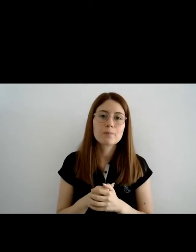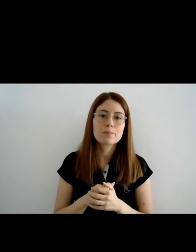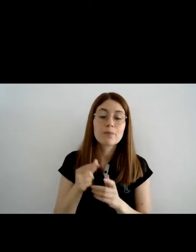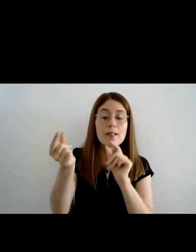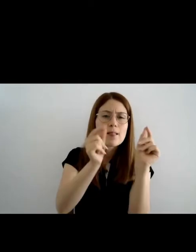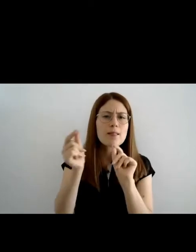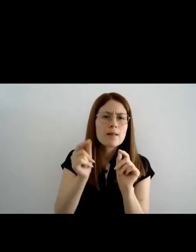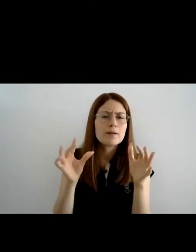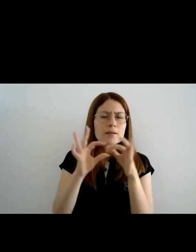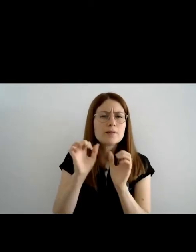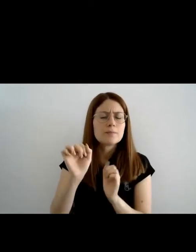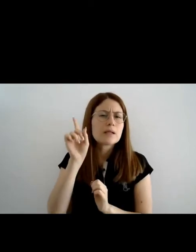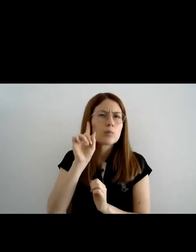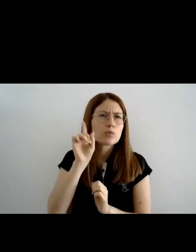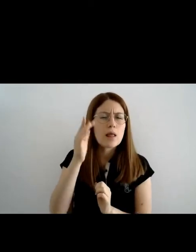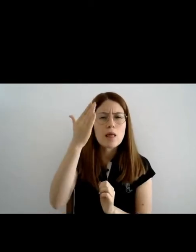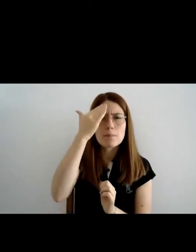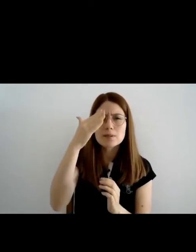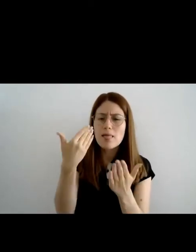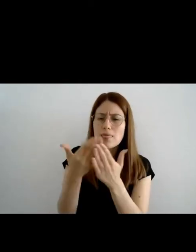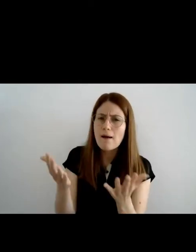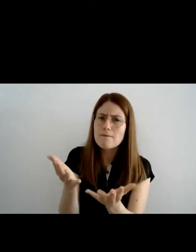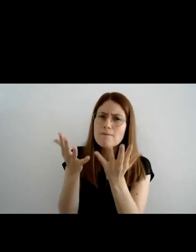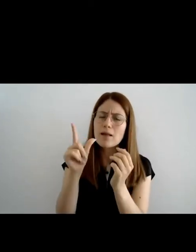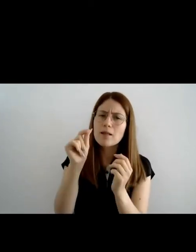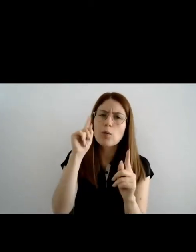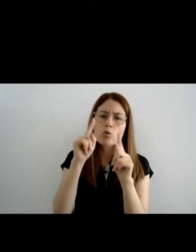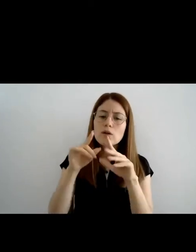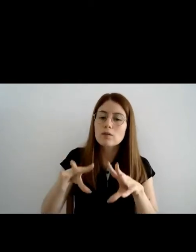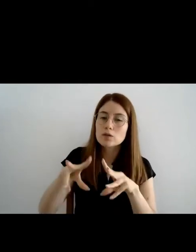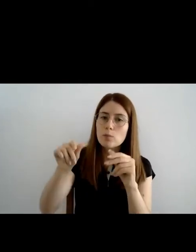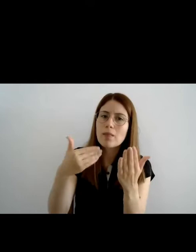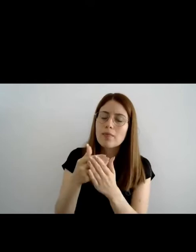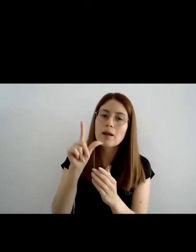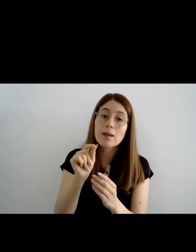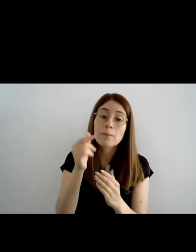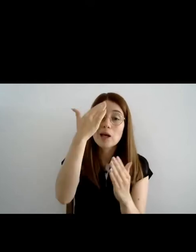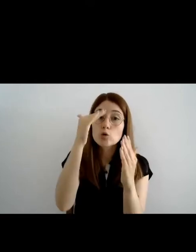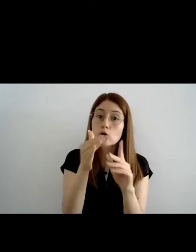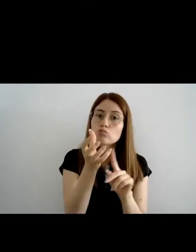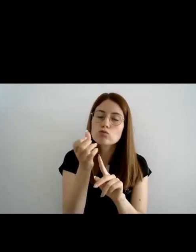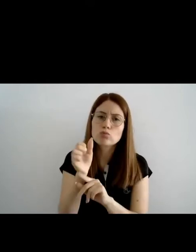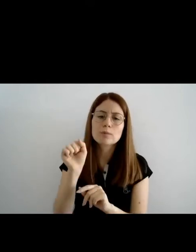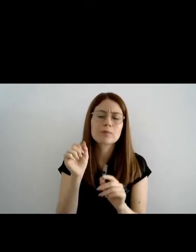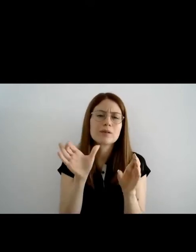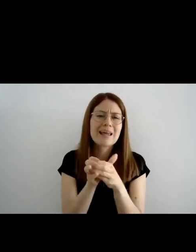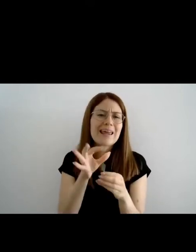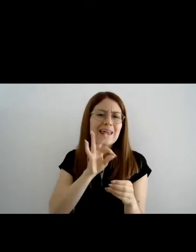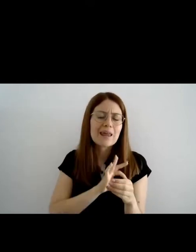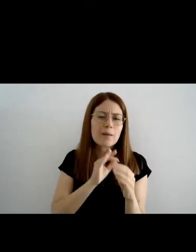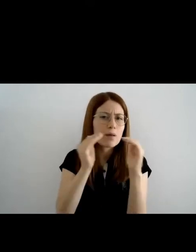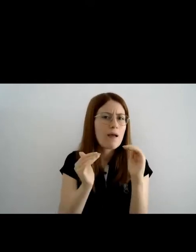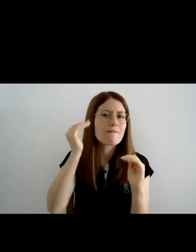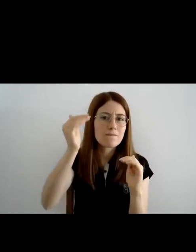debate sobre a importância de capacitar para o desenvolvimento e resultados, neste caso em concreto, de equipas de alto rendimento. No painel